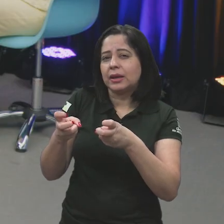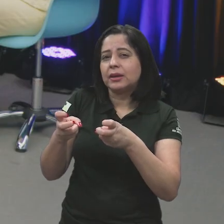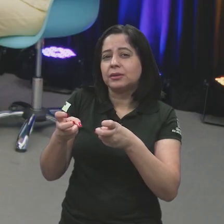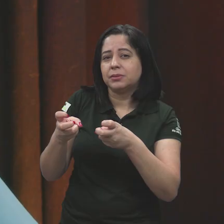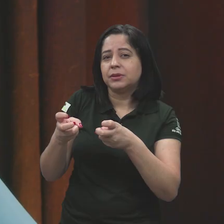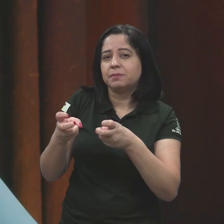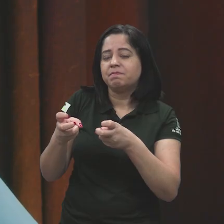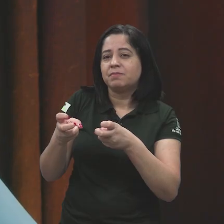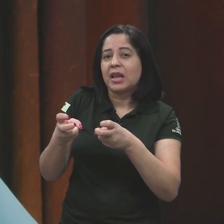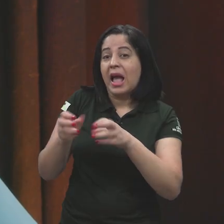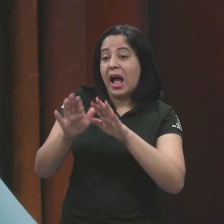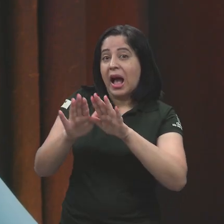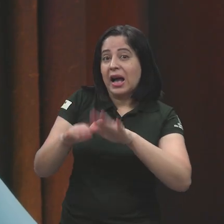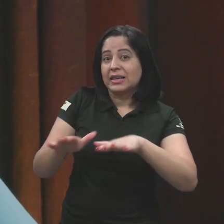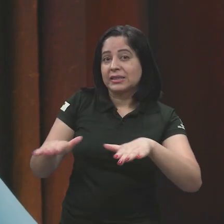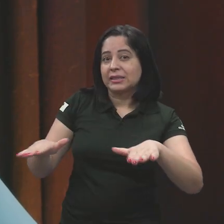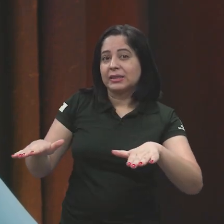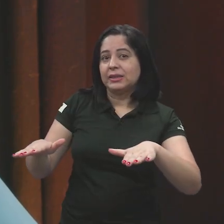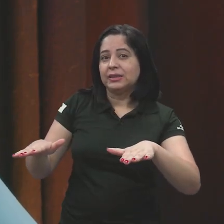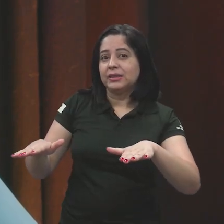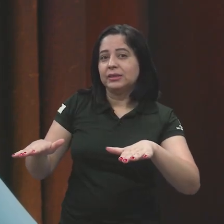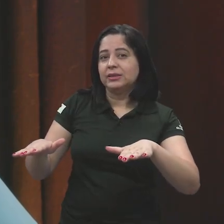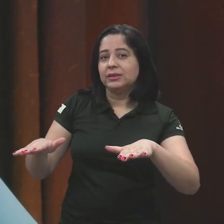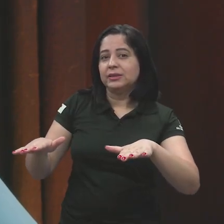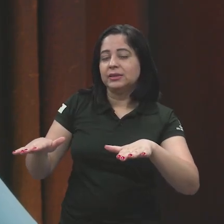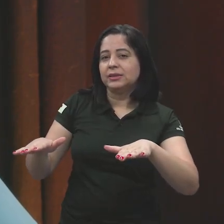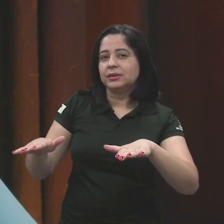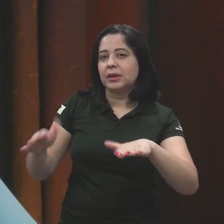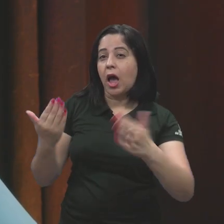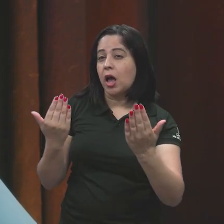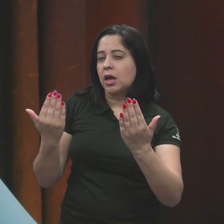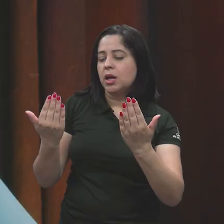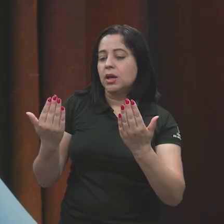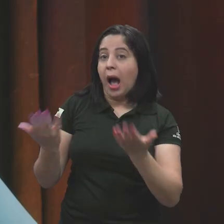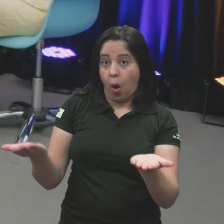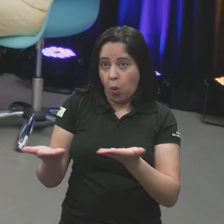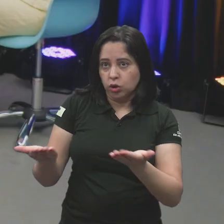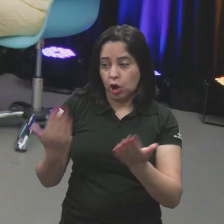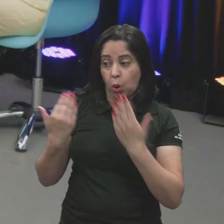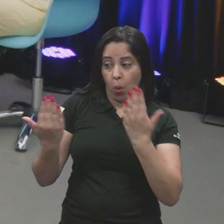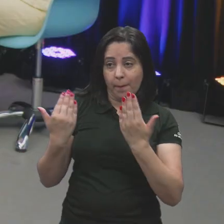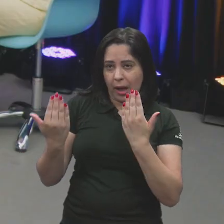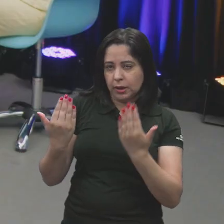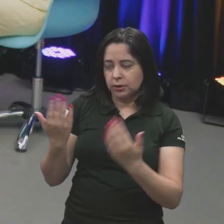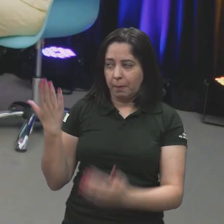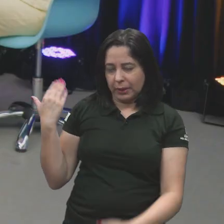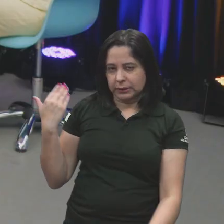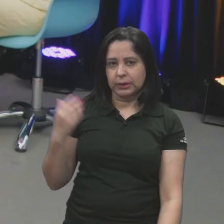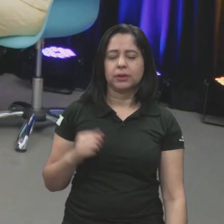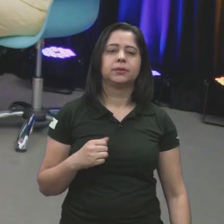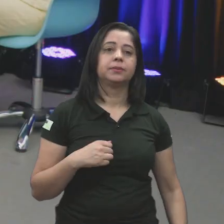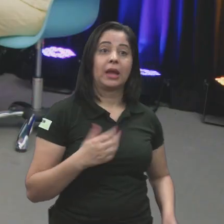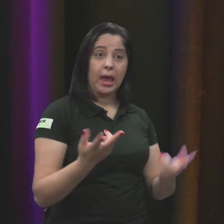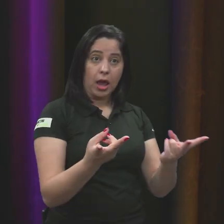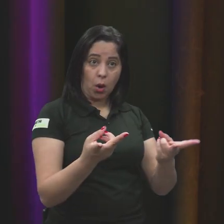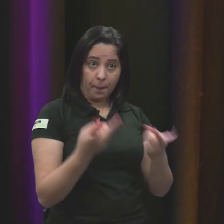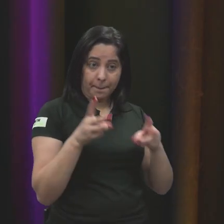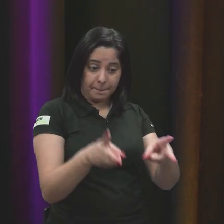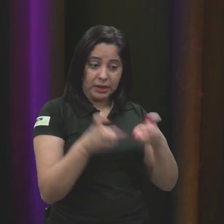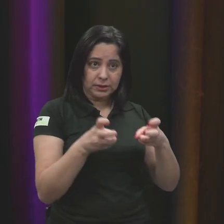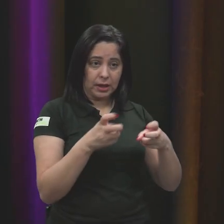forma como as crianças se relacionam com a história, comparando com as crianças do passado? Então, eu percebo que elas são